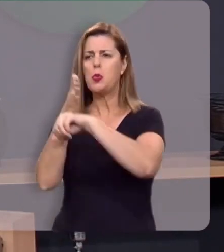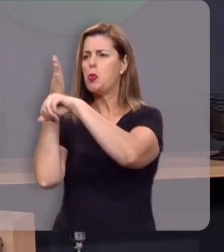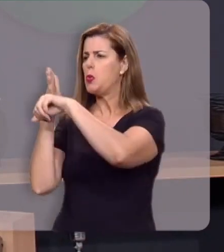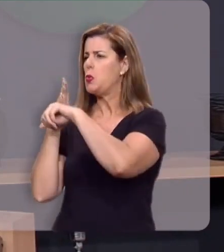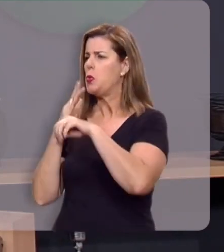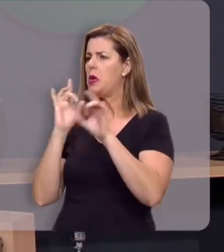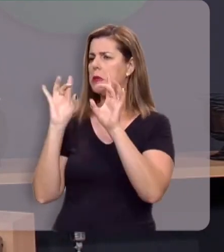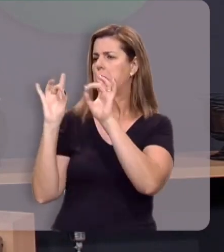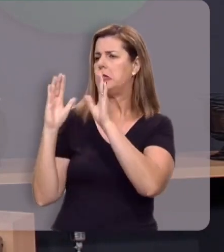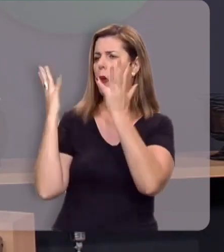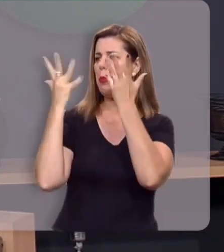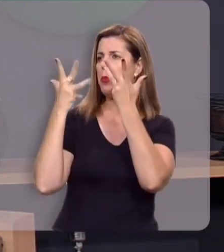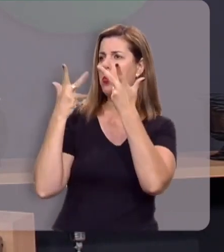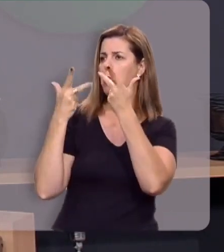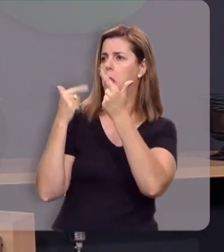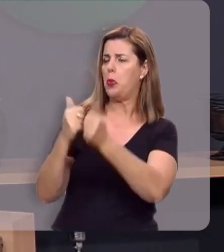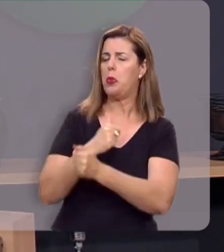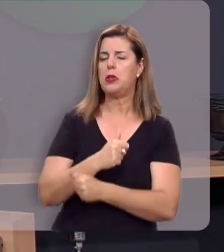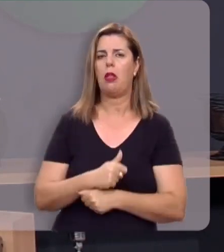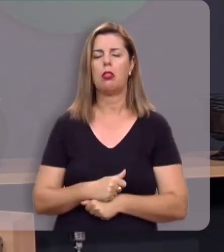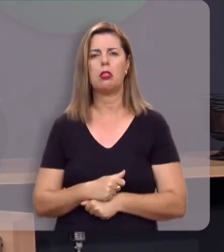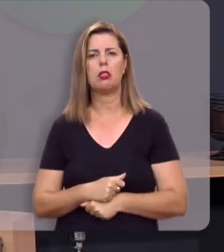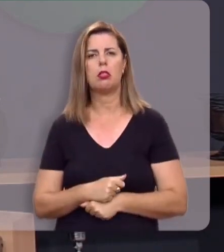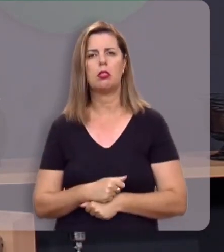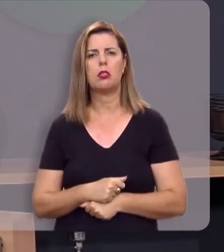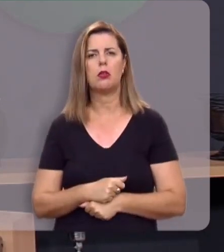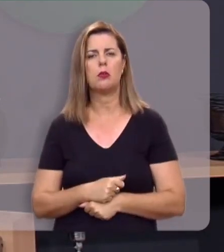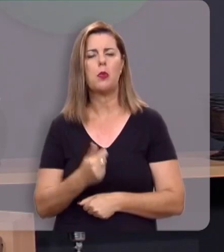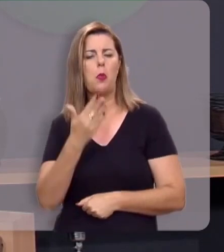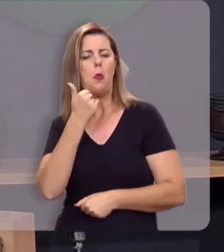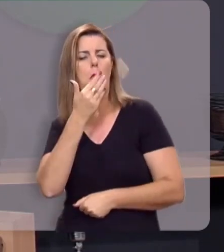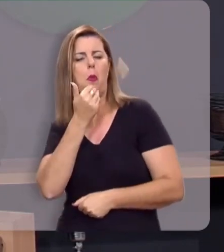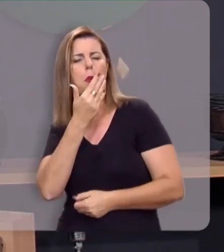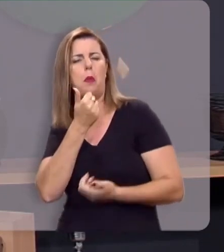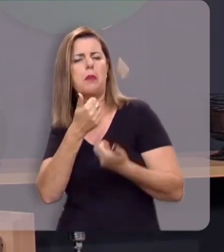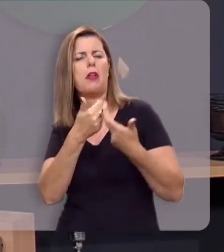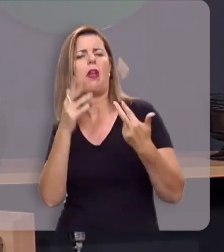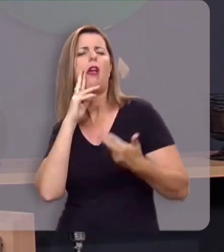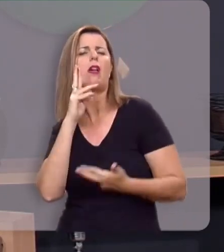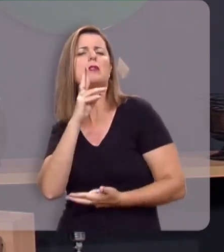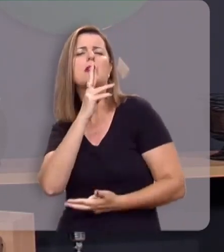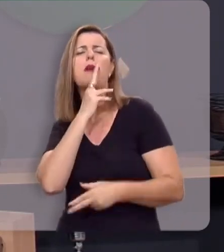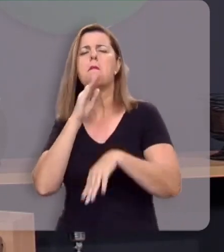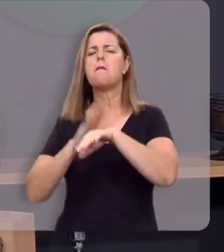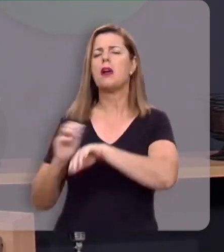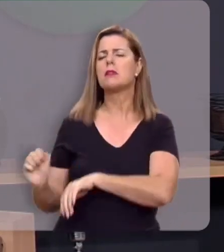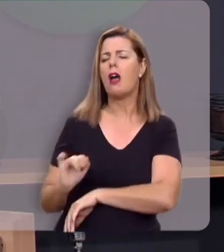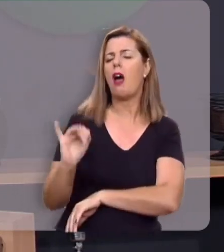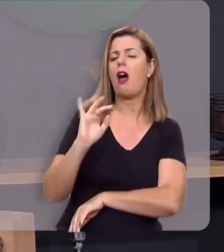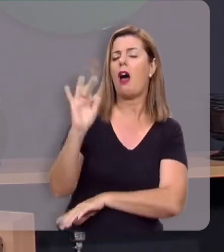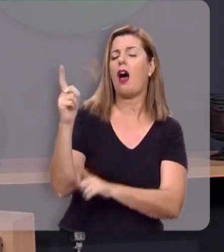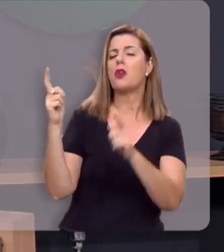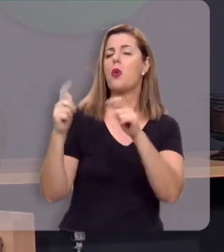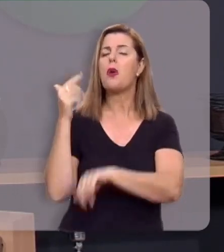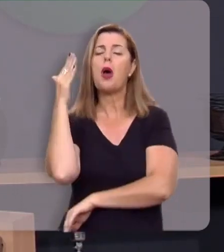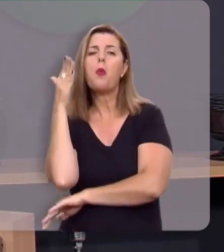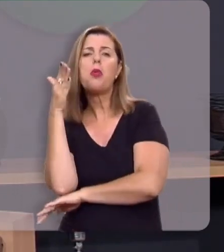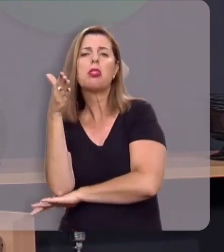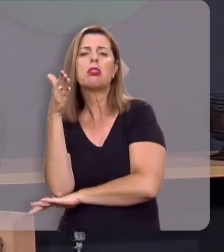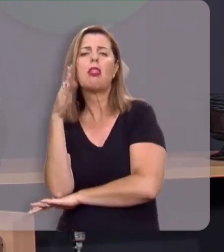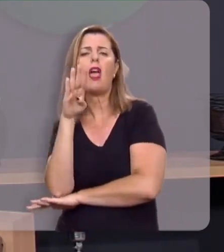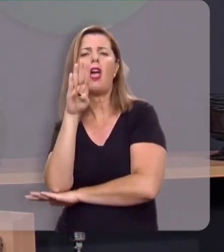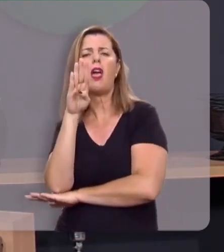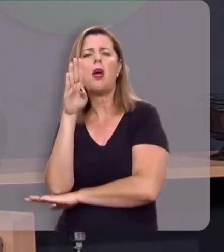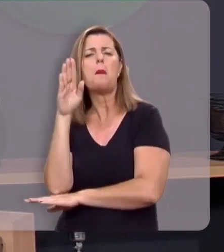fantásticas para os lugares mais belos da terra, se alimentando nos restaurantes mais caros, se hospedando nos